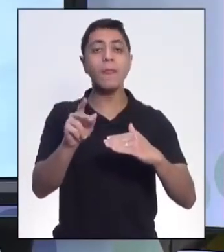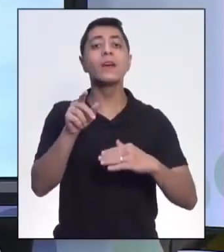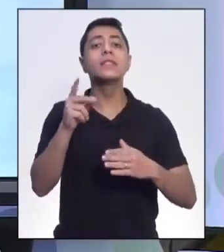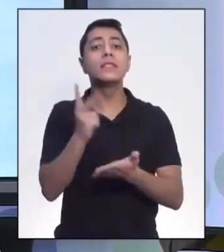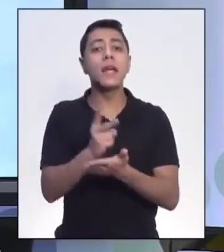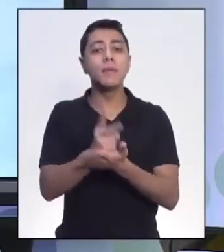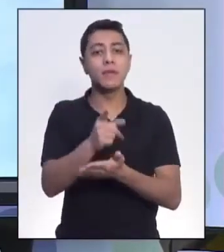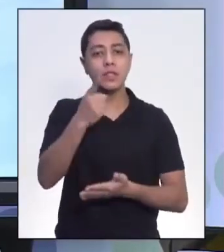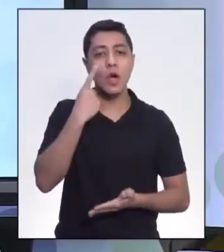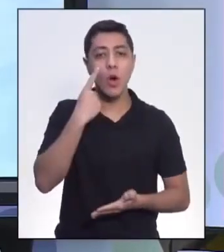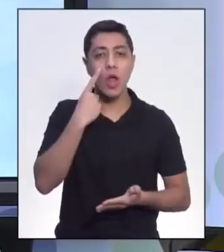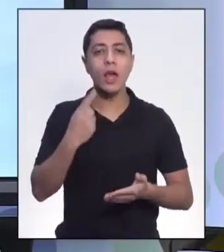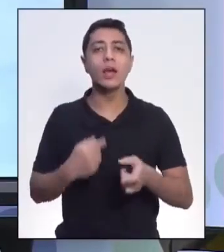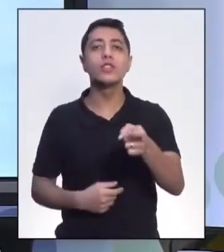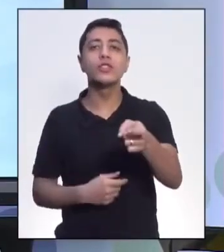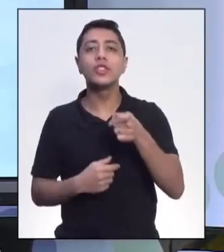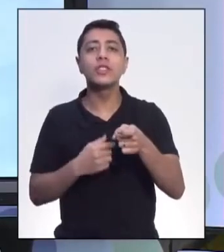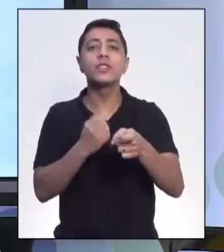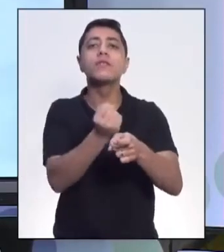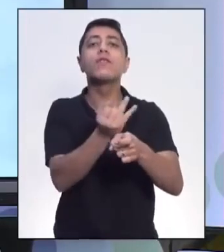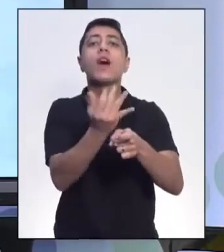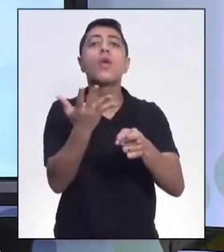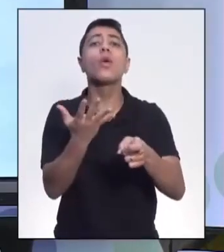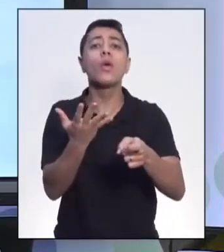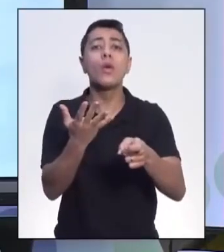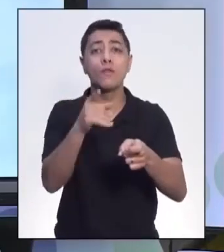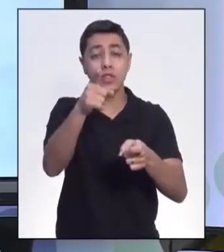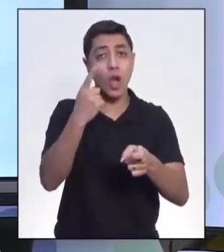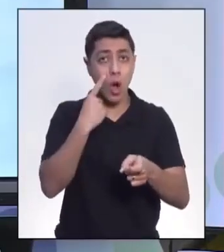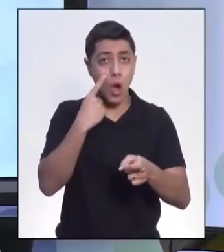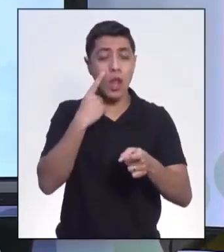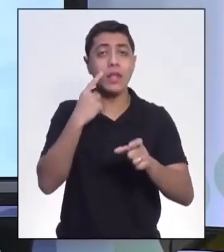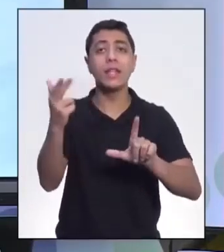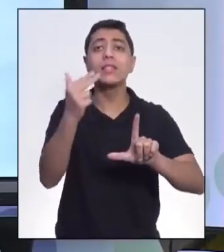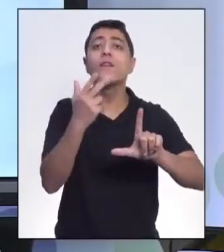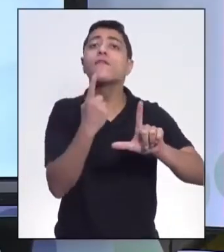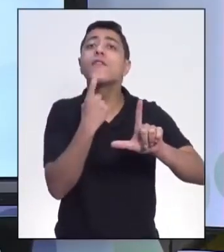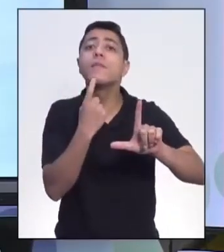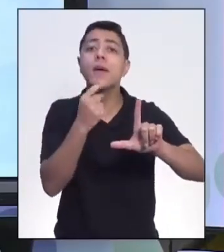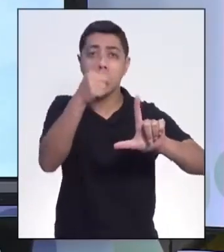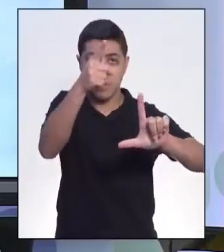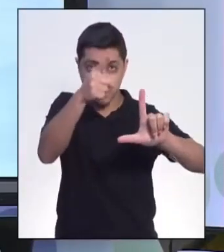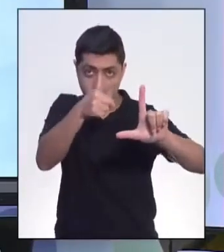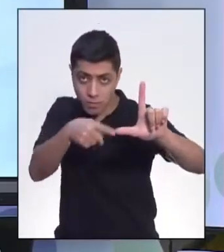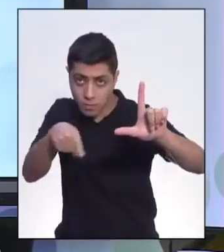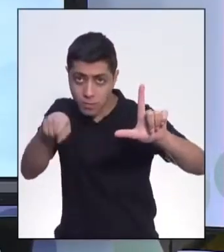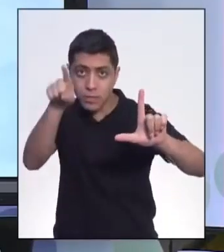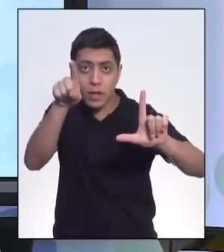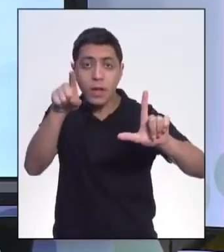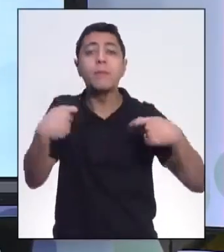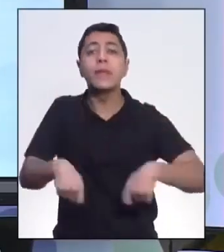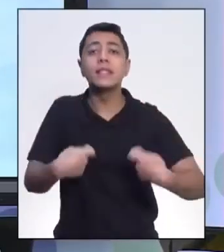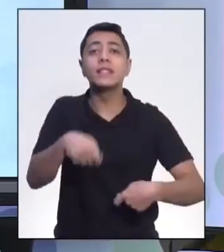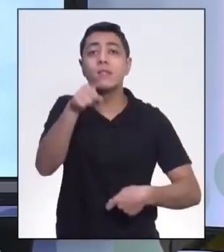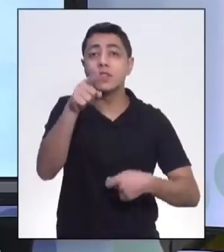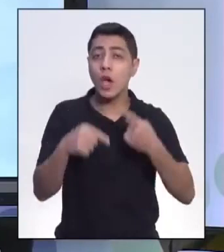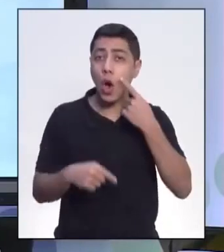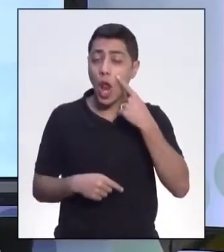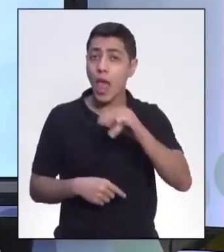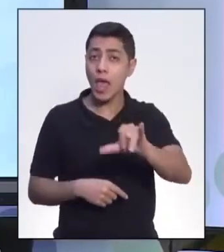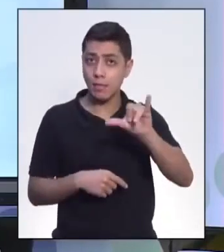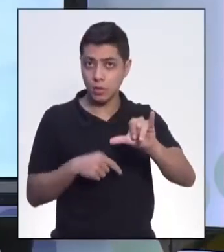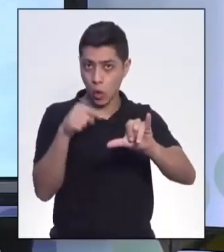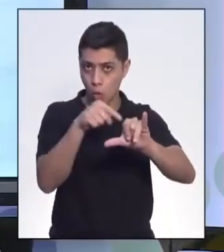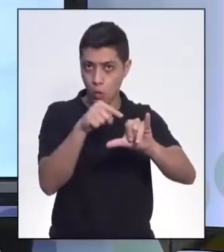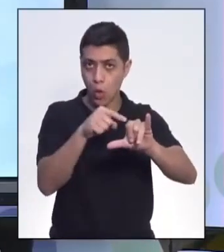pegar e eu for em direção à minha parábola, vermelha, eu tenho que olhar o valor do y. Se esse valor do y for maior ou igual